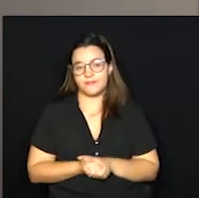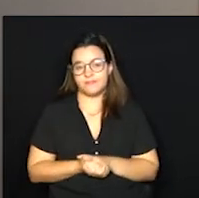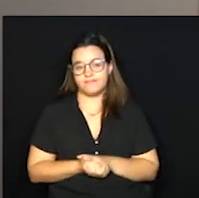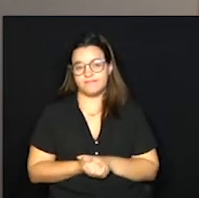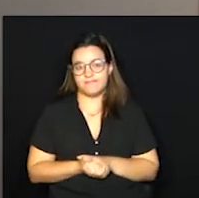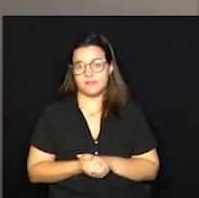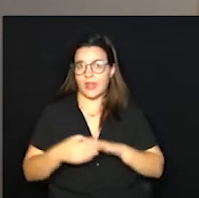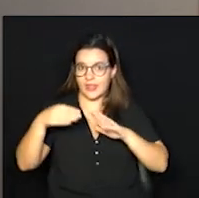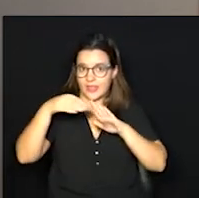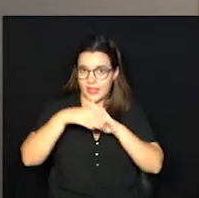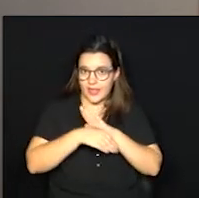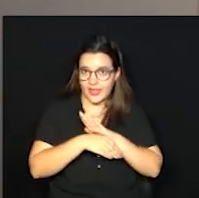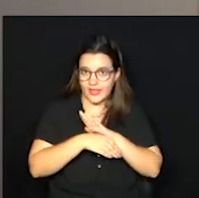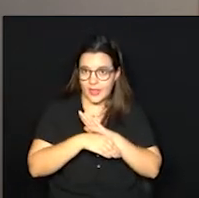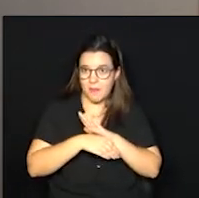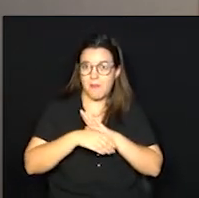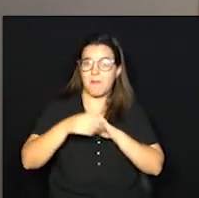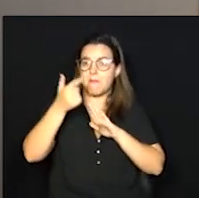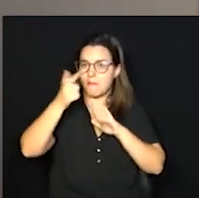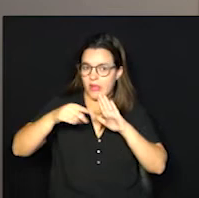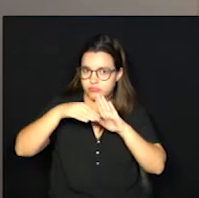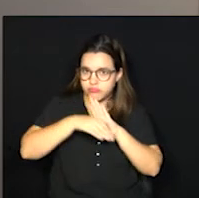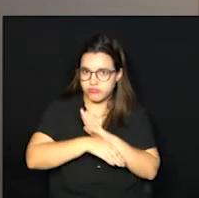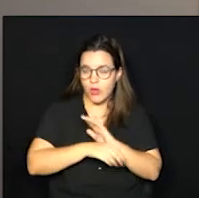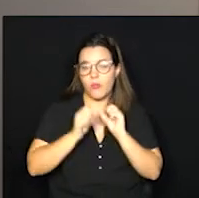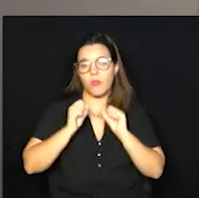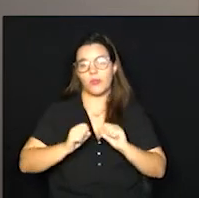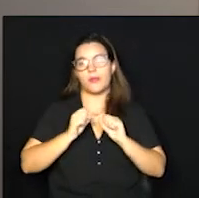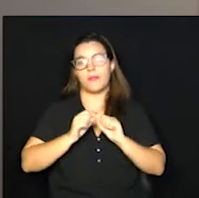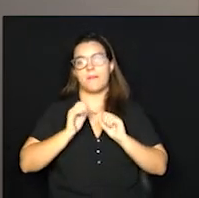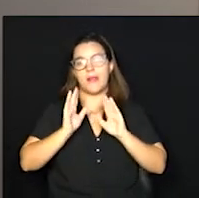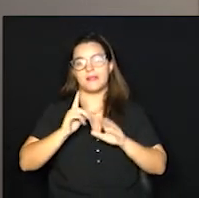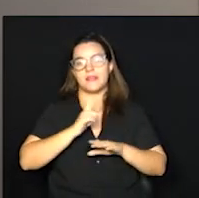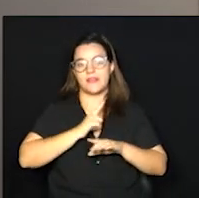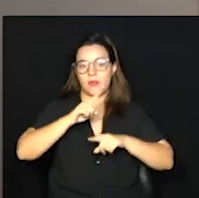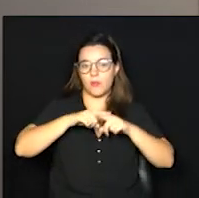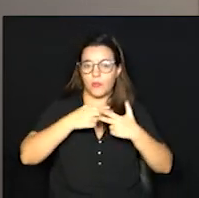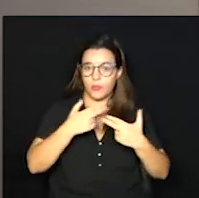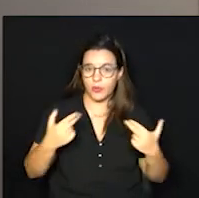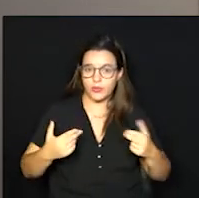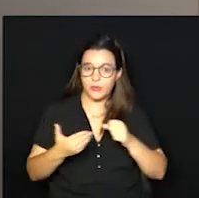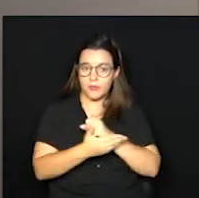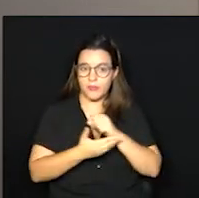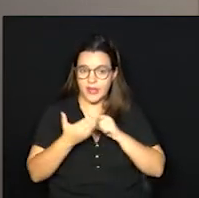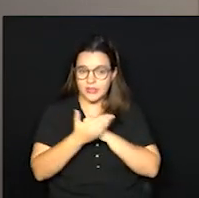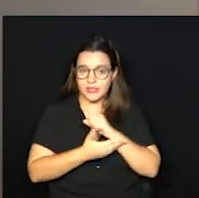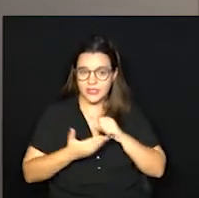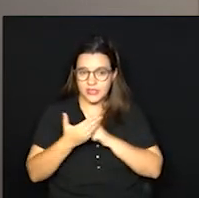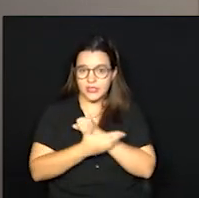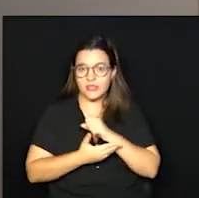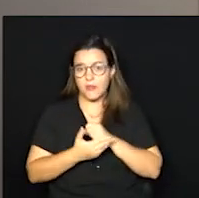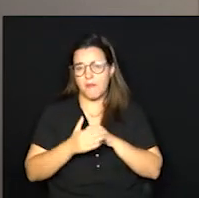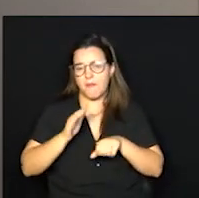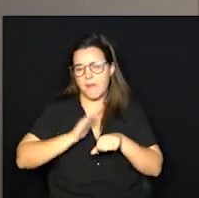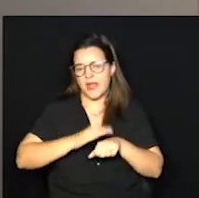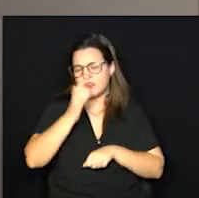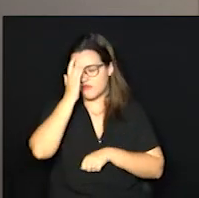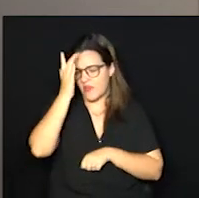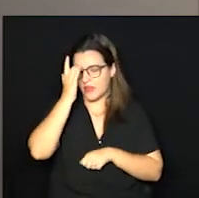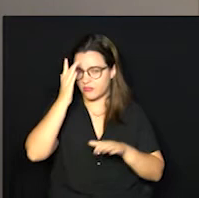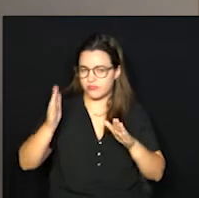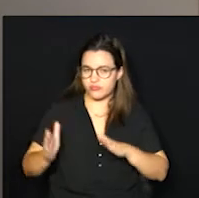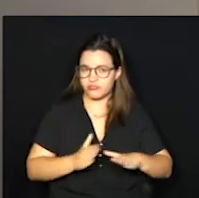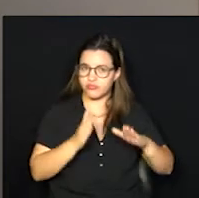foi maior porque temos aí alguns produtos básicos, né, menos complexos,